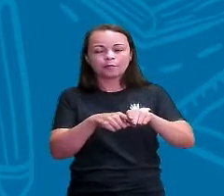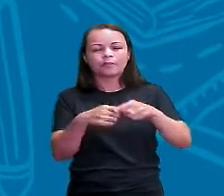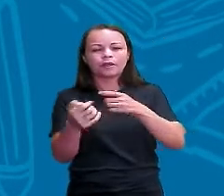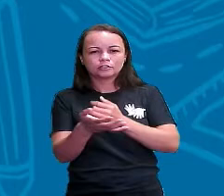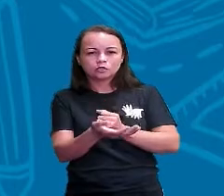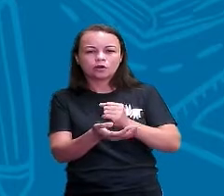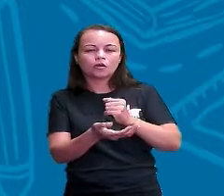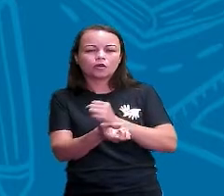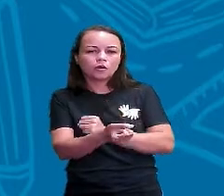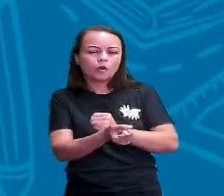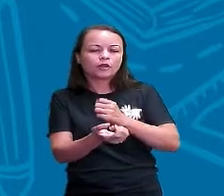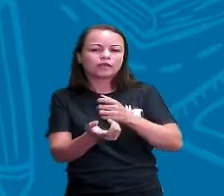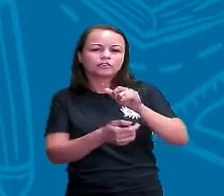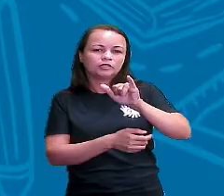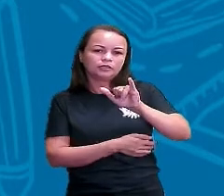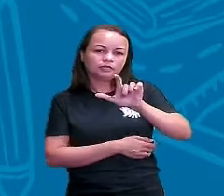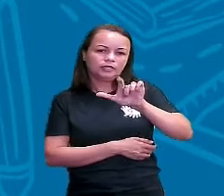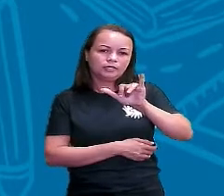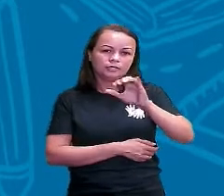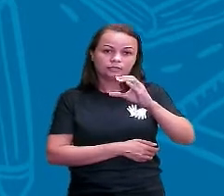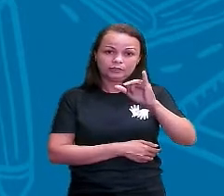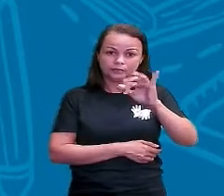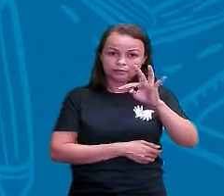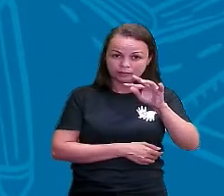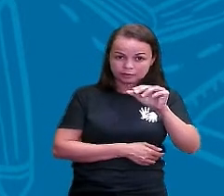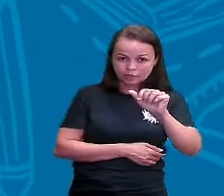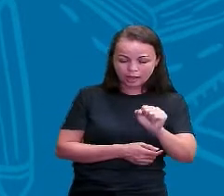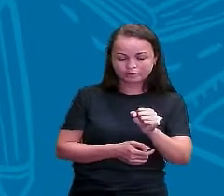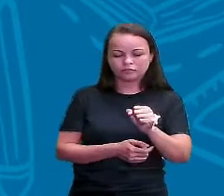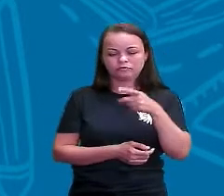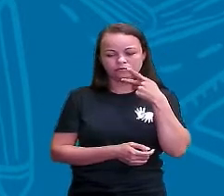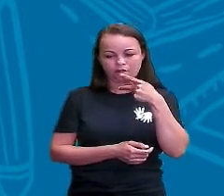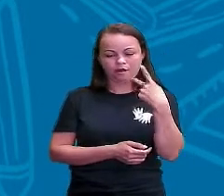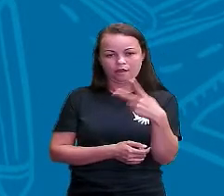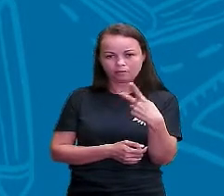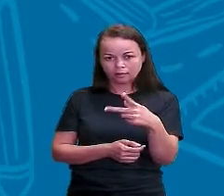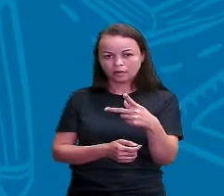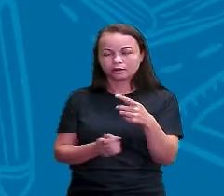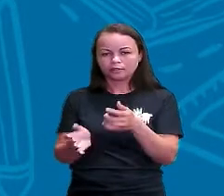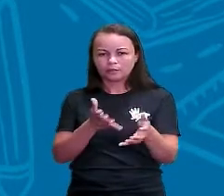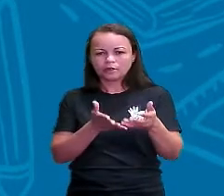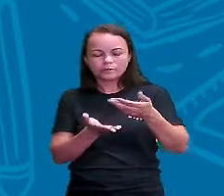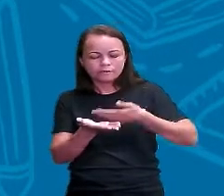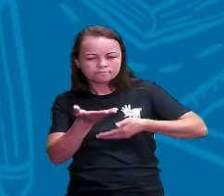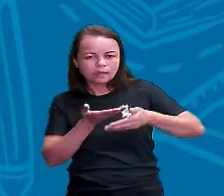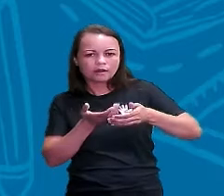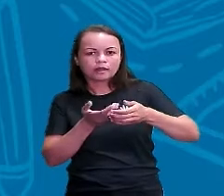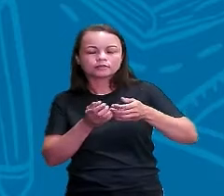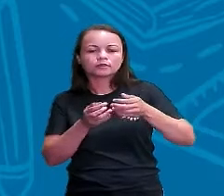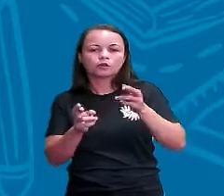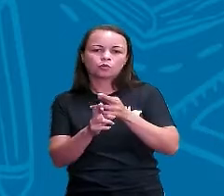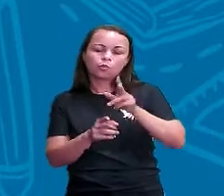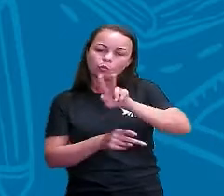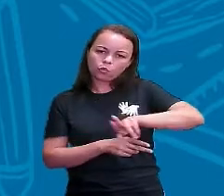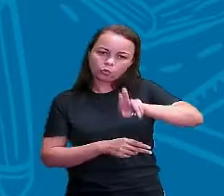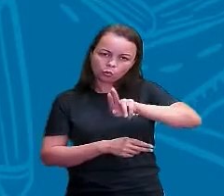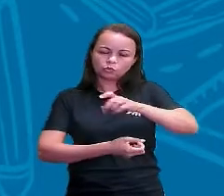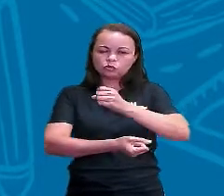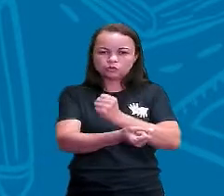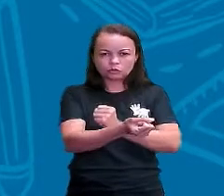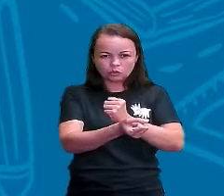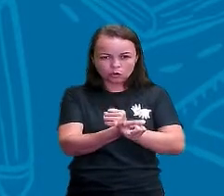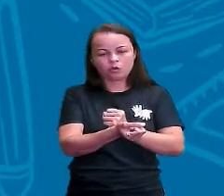ilícitas. Então, falar da dopamina, de certa forma, não deixa também de ter essa relação com o uso de drogas, tanto, como eu